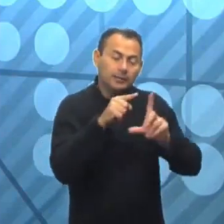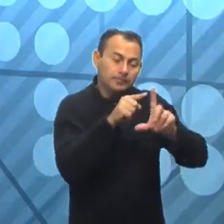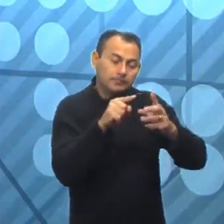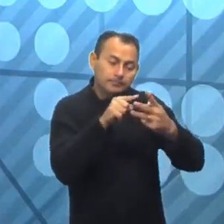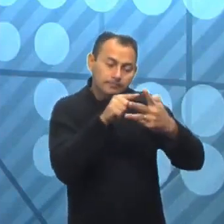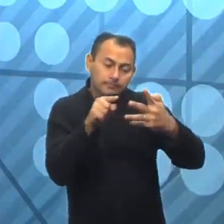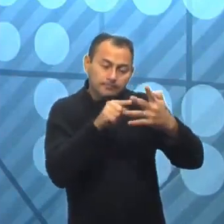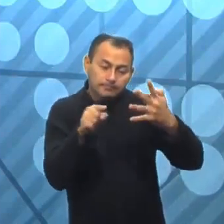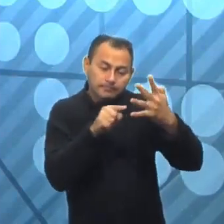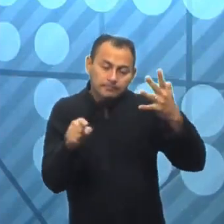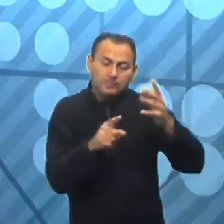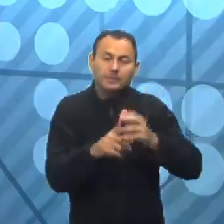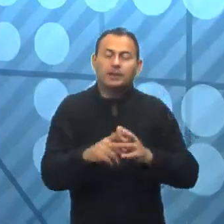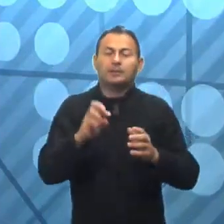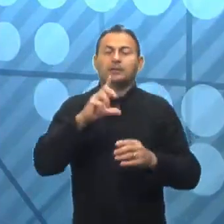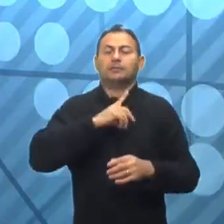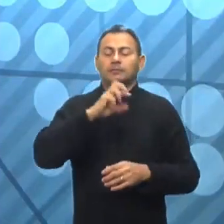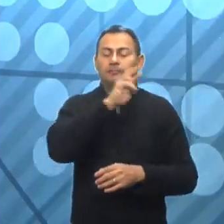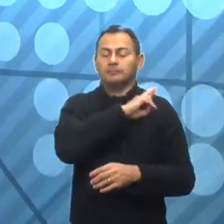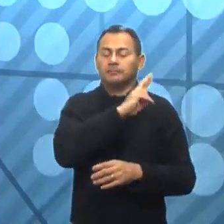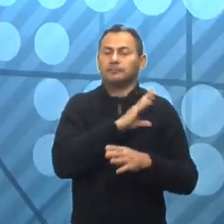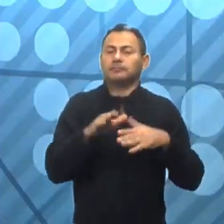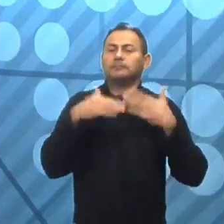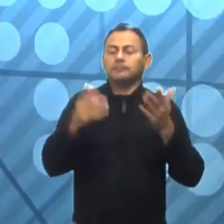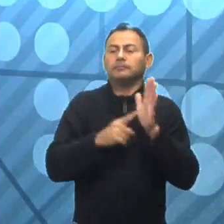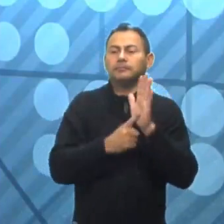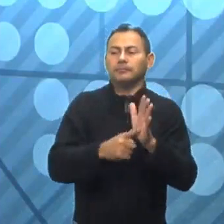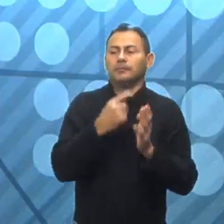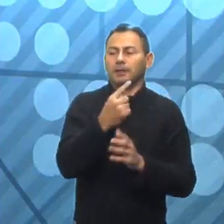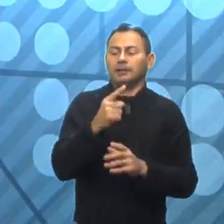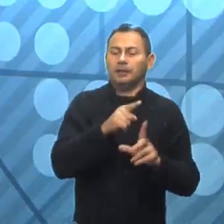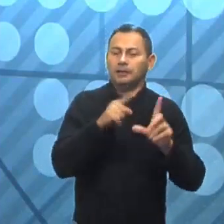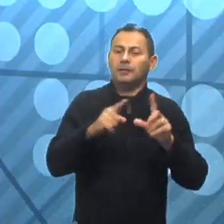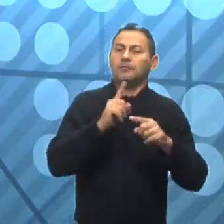comando tem responsabilidade de fazer, qual que é o resultado